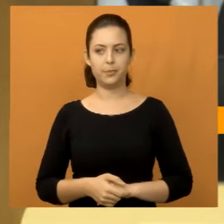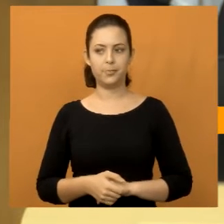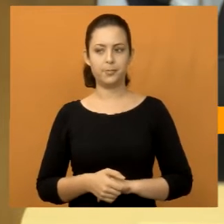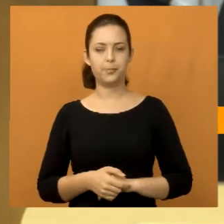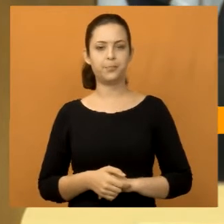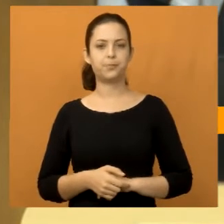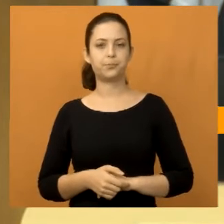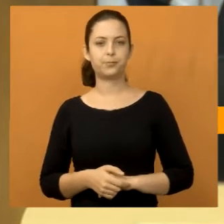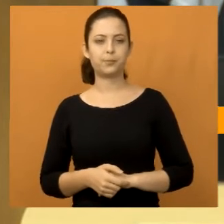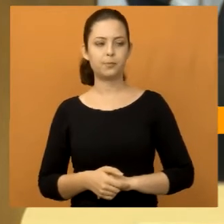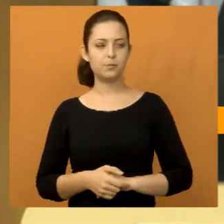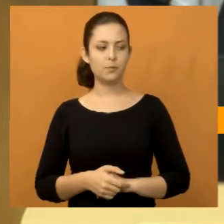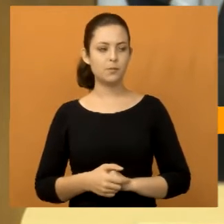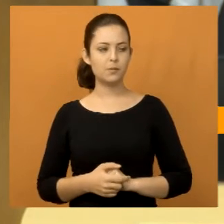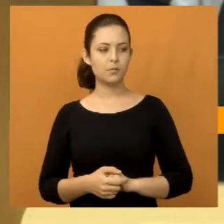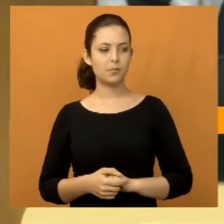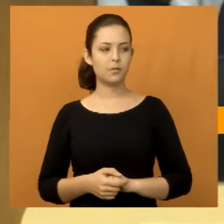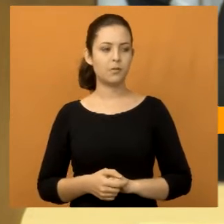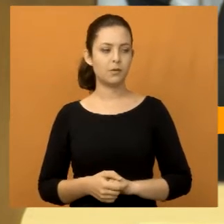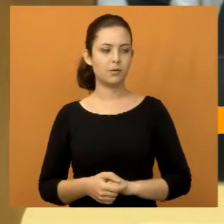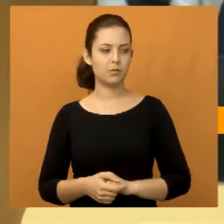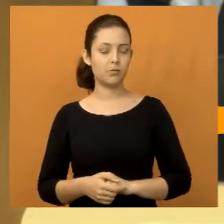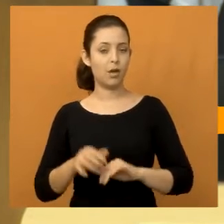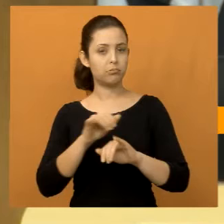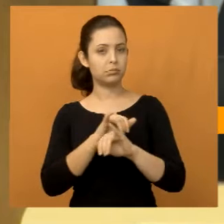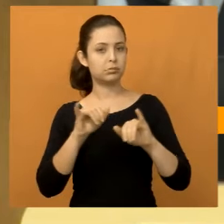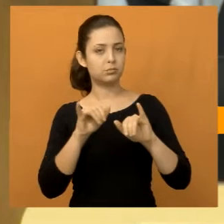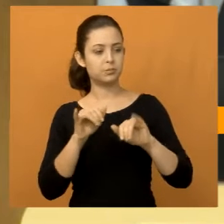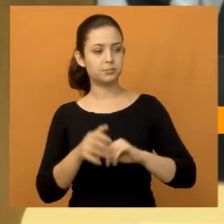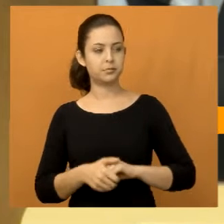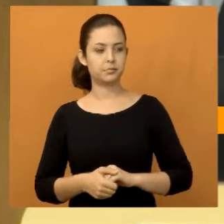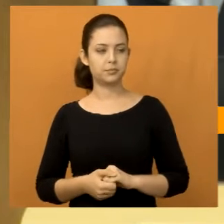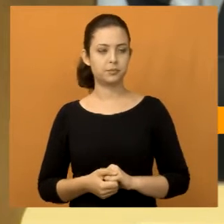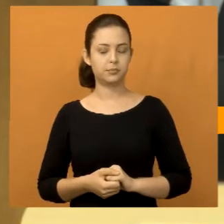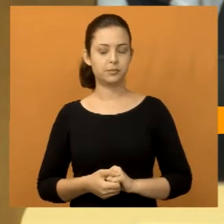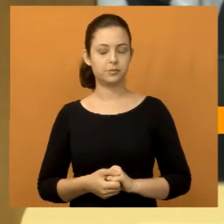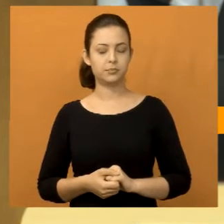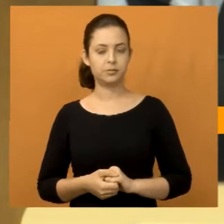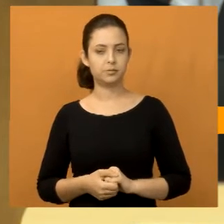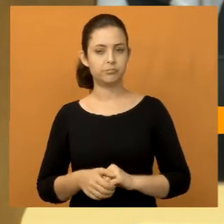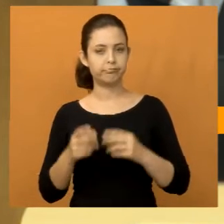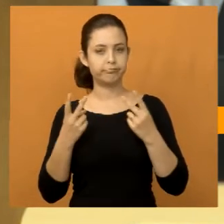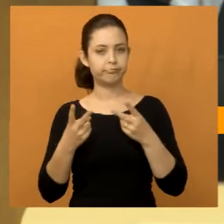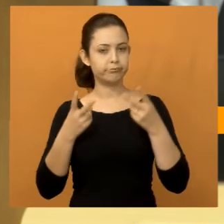Bom, queria deixar um recado aqui. A gente